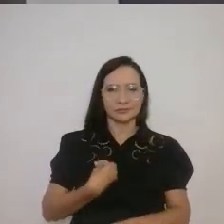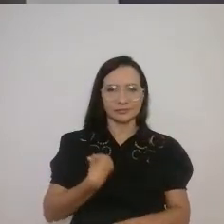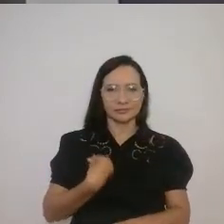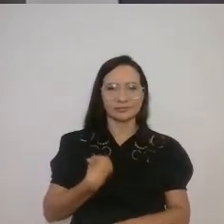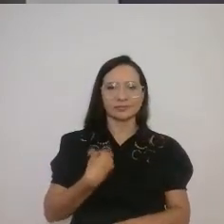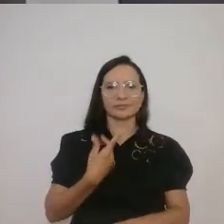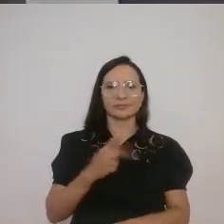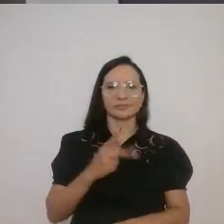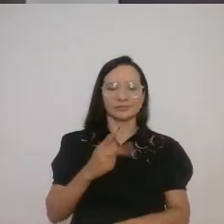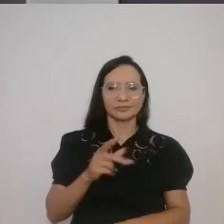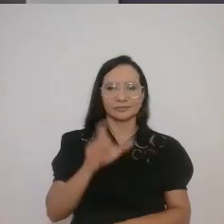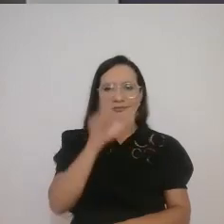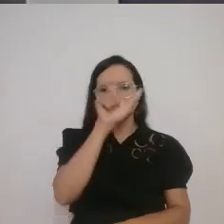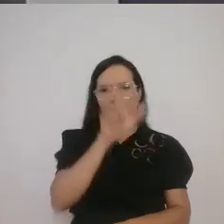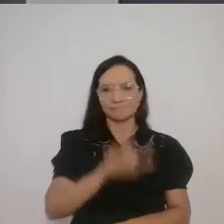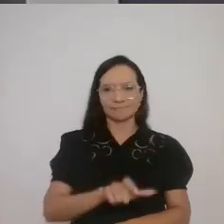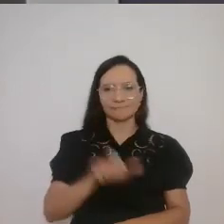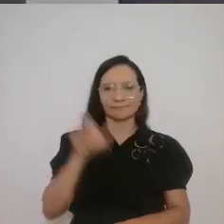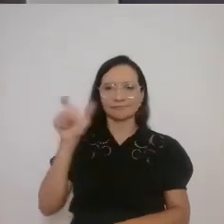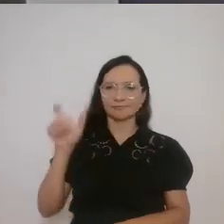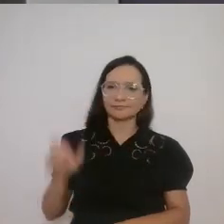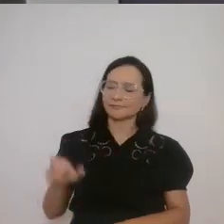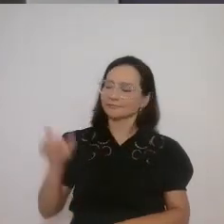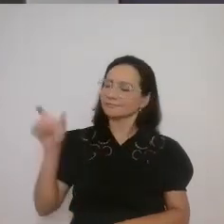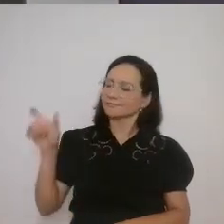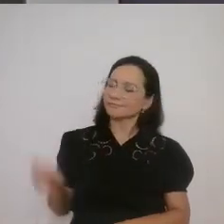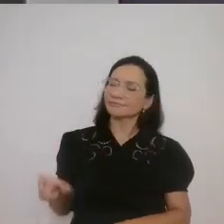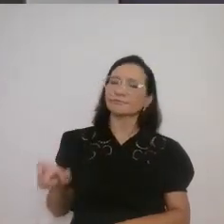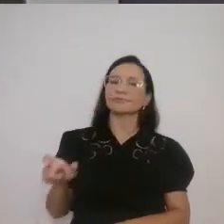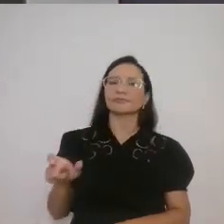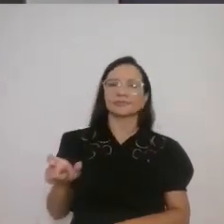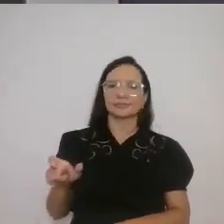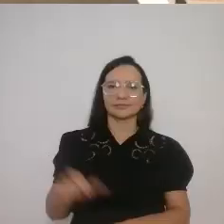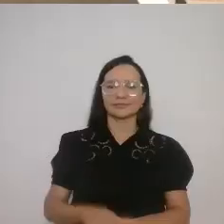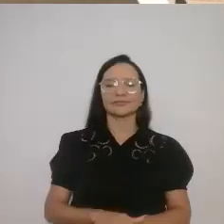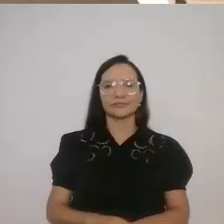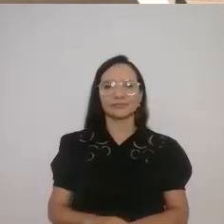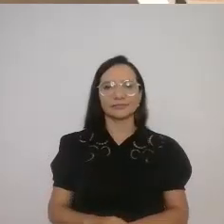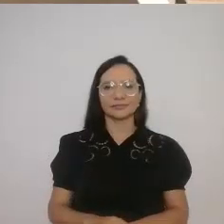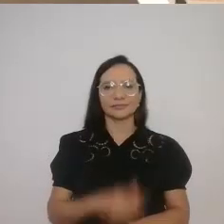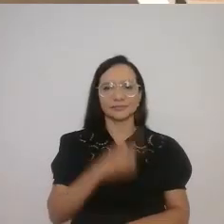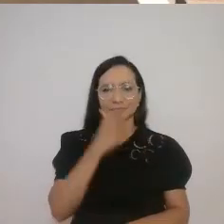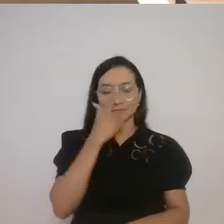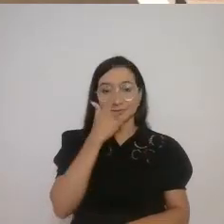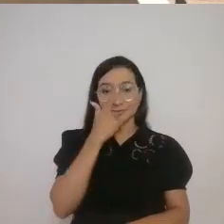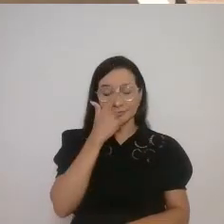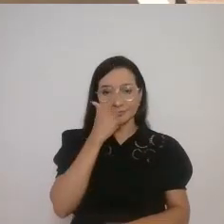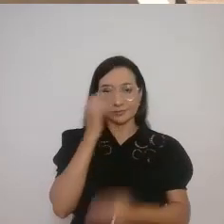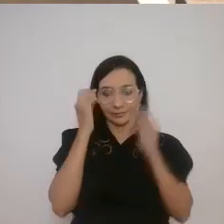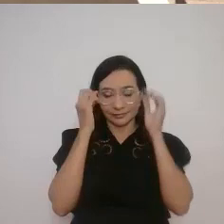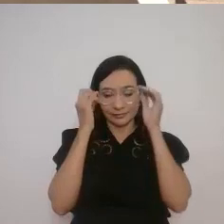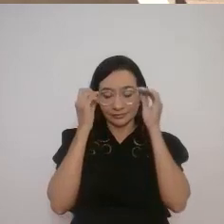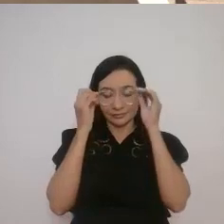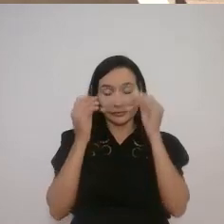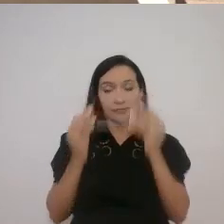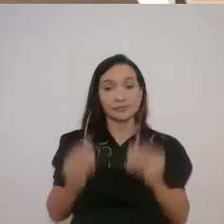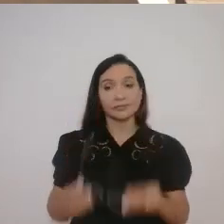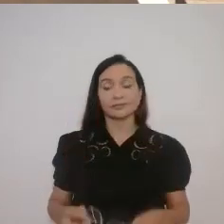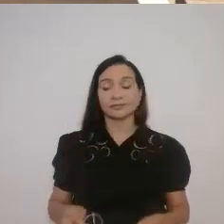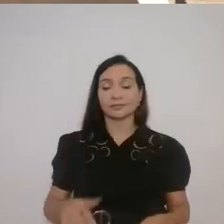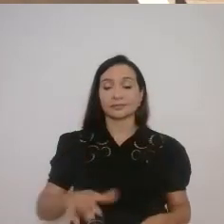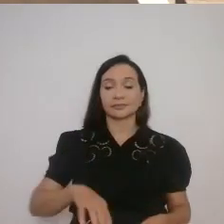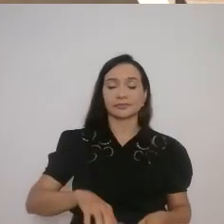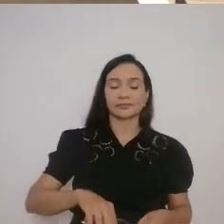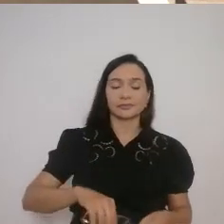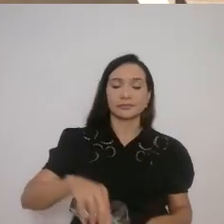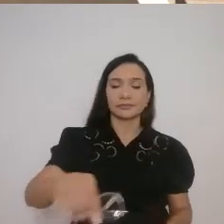da pessoa de Deusdete e extensiva a seus familiares. Obrigado. Desembargador Vigílio. Senhor presidente, apenas